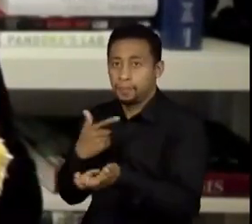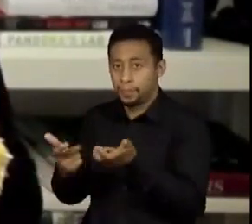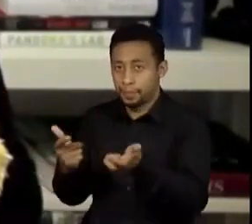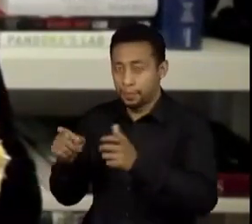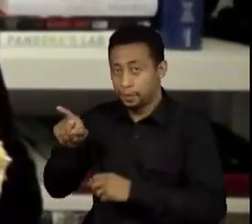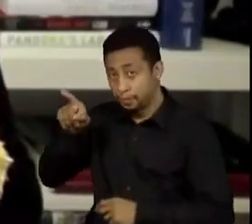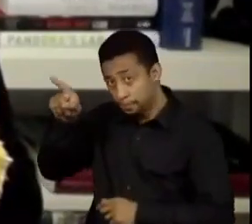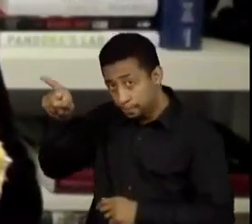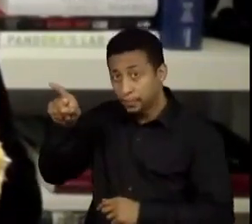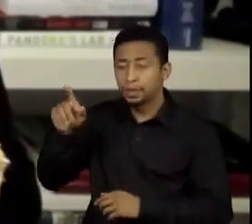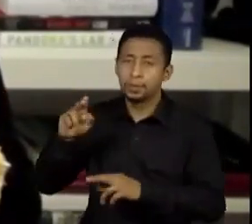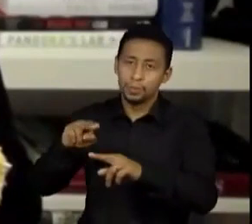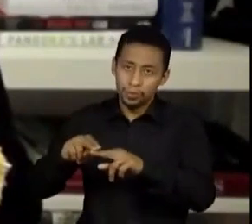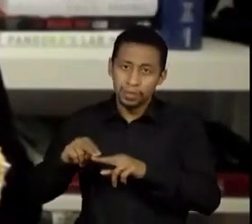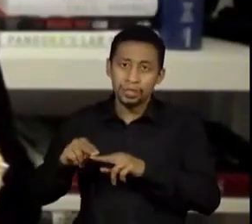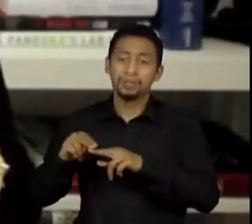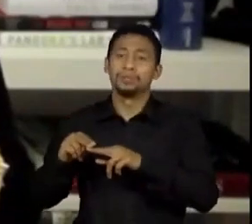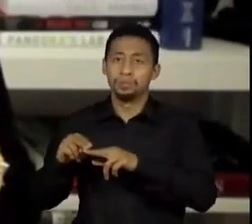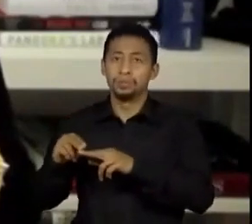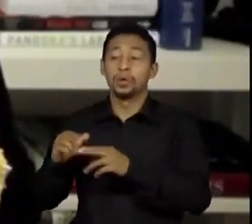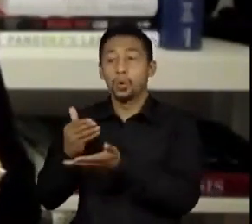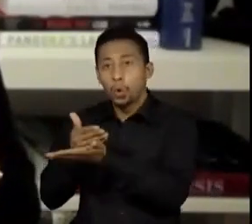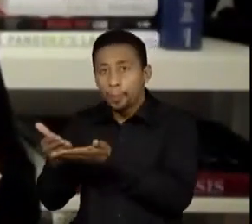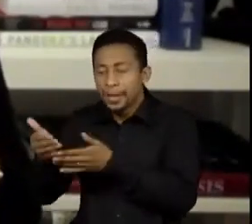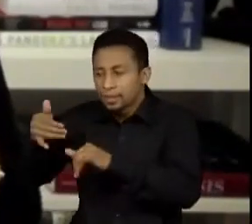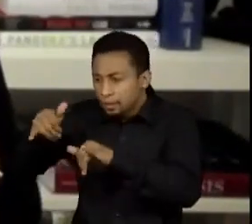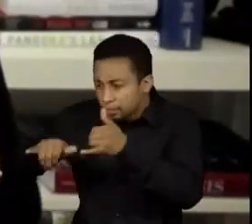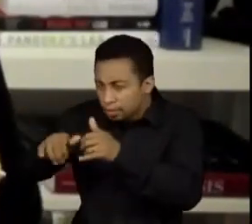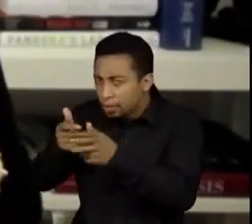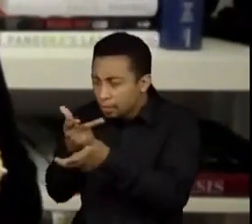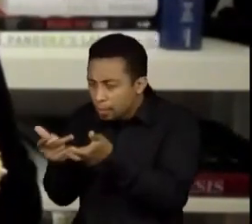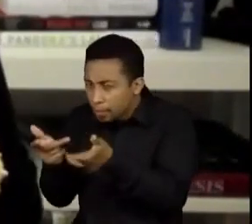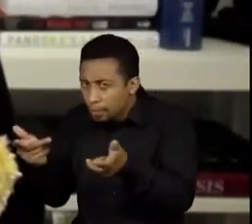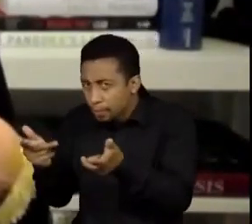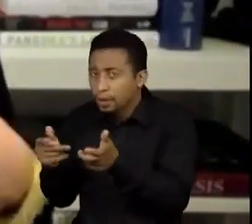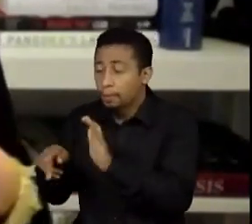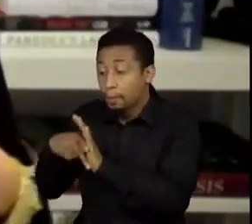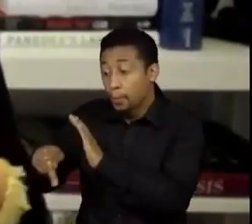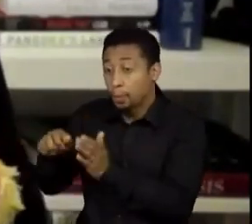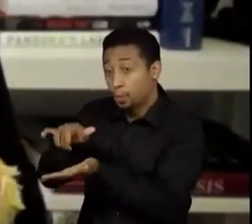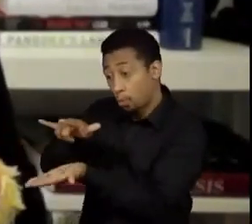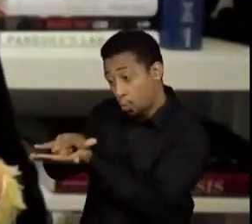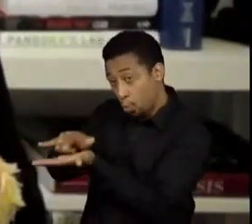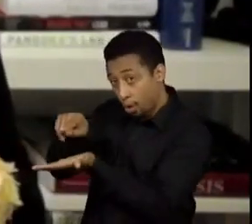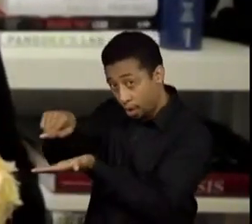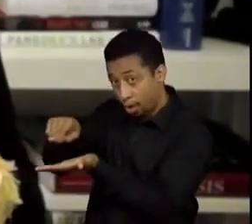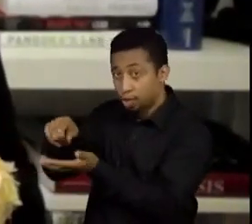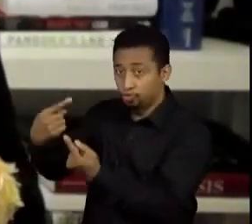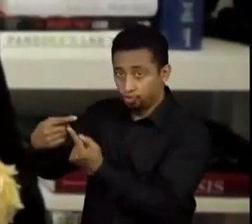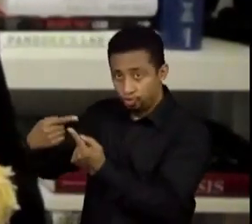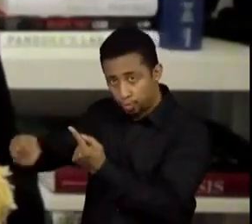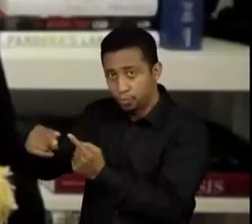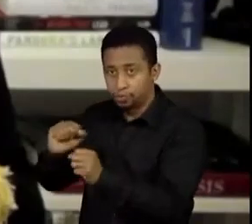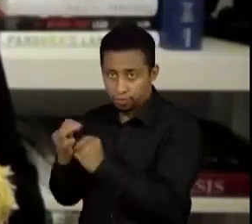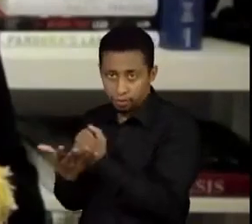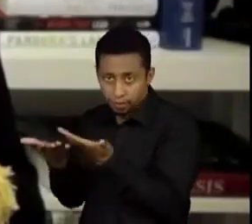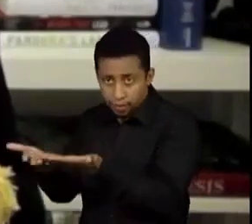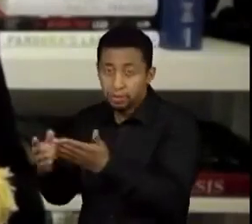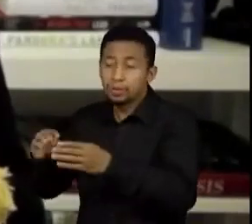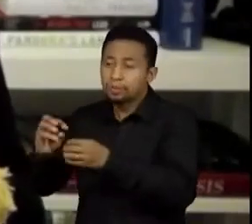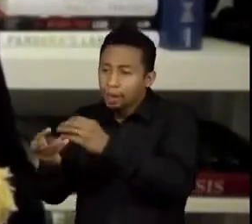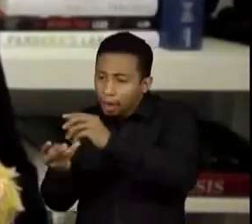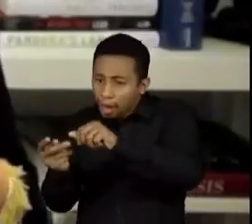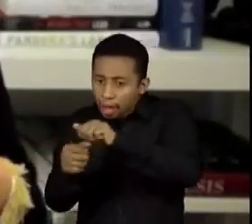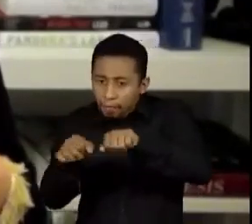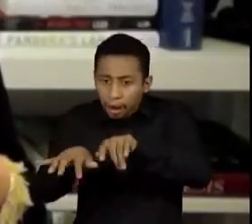vacinas acontecem em relação às variantes. Então nos preocupava realmente qual seria a eficácia quando realmente só